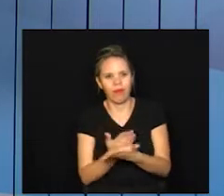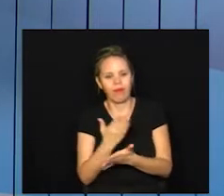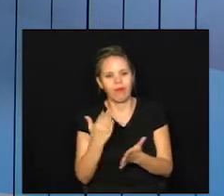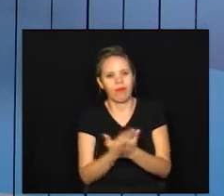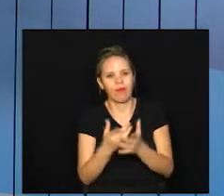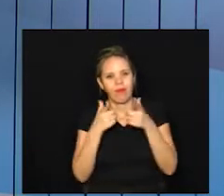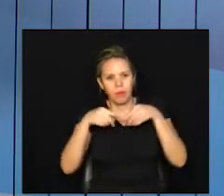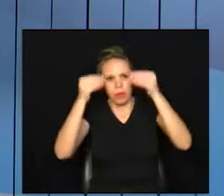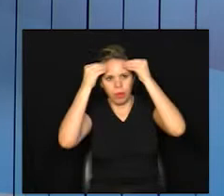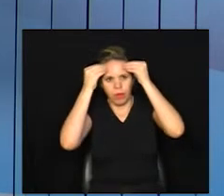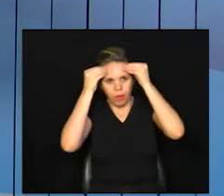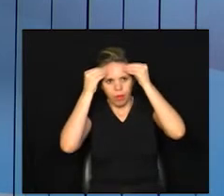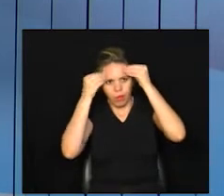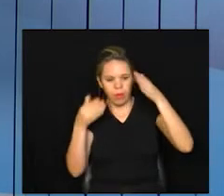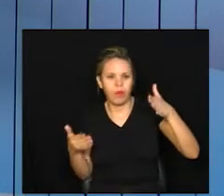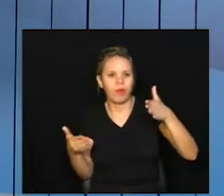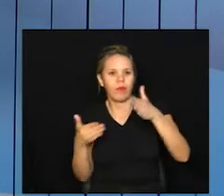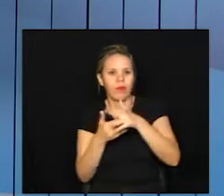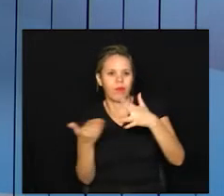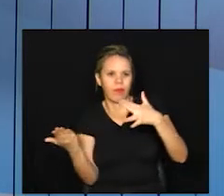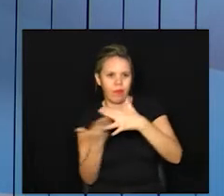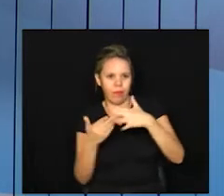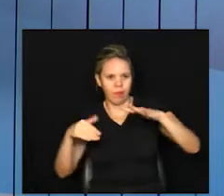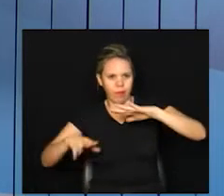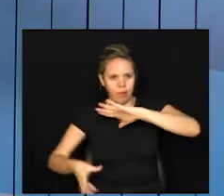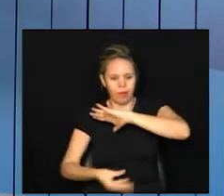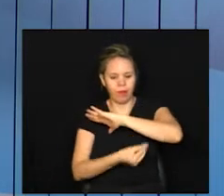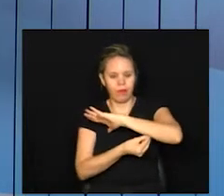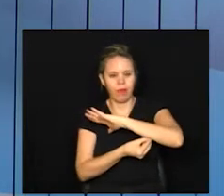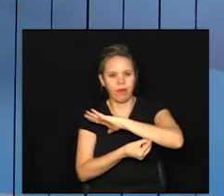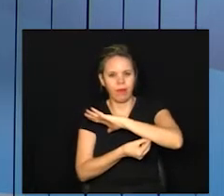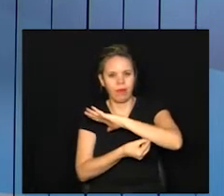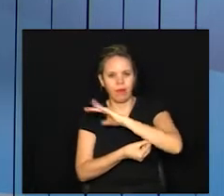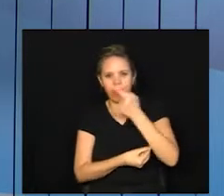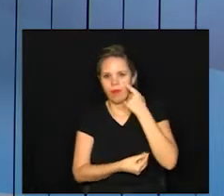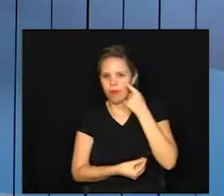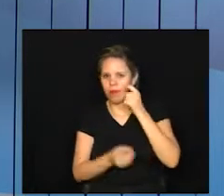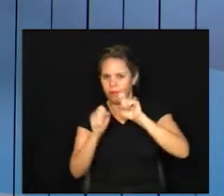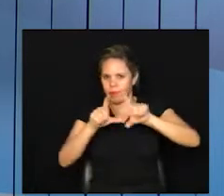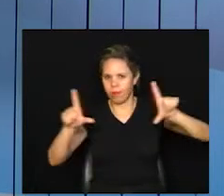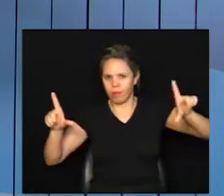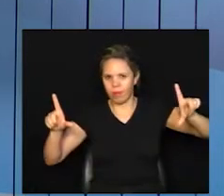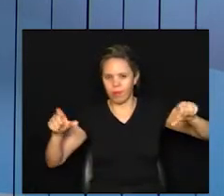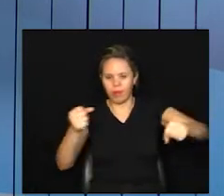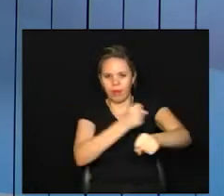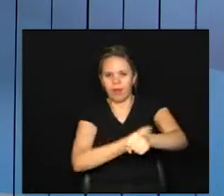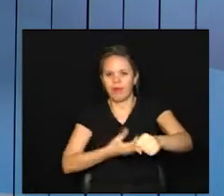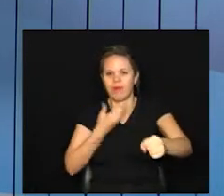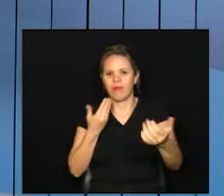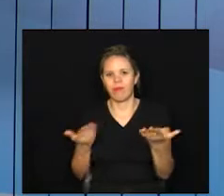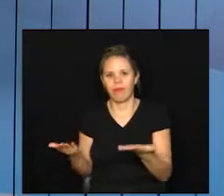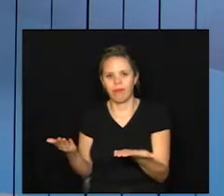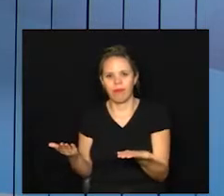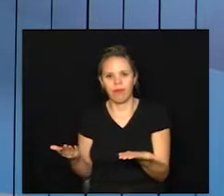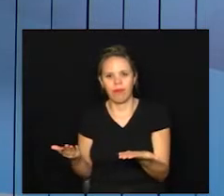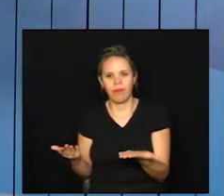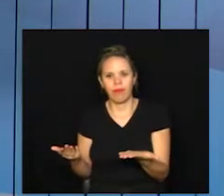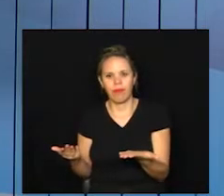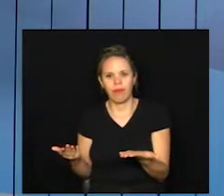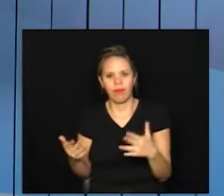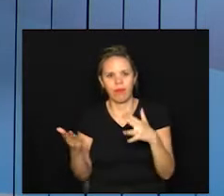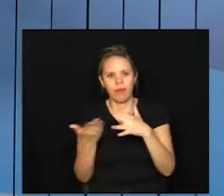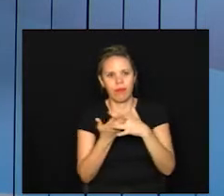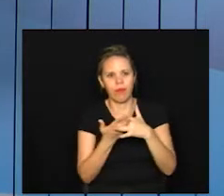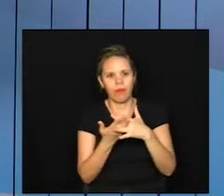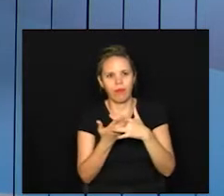metalinguagem. Vamos fazer o seguinte, último intervalo aqui no Câmara Total, você já está vendo aqui na minha tela o Cozinha Fácil, então o